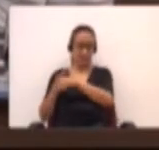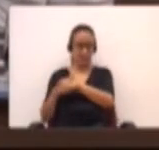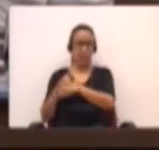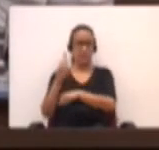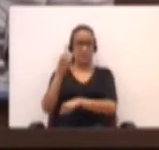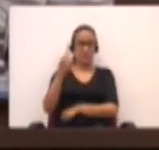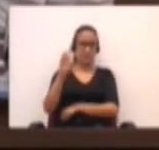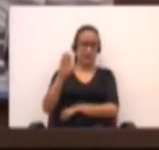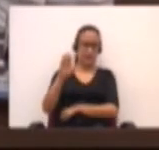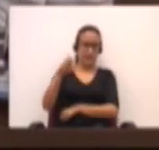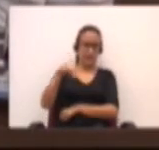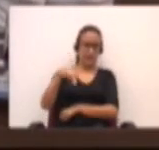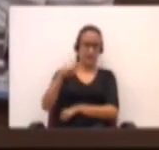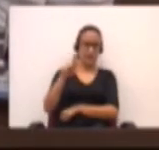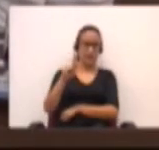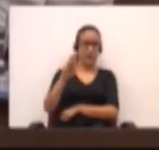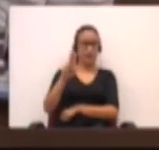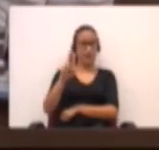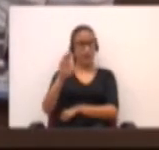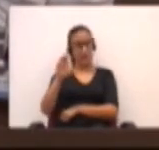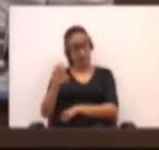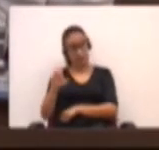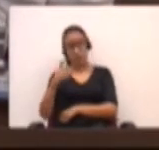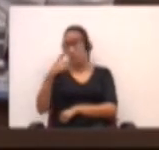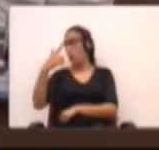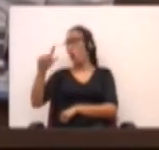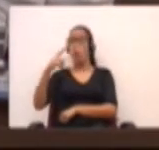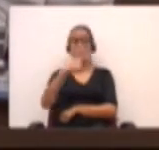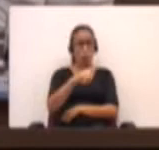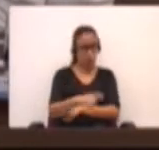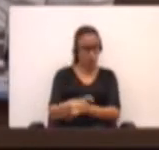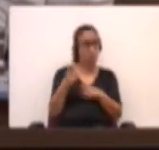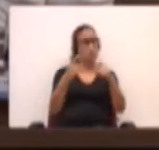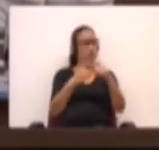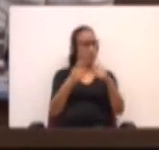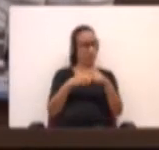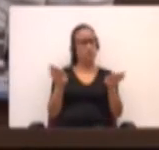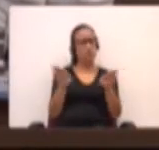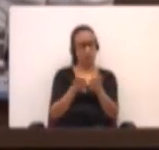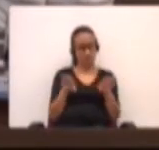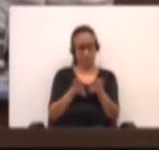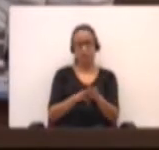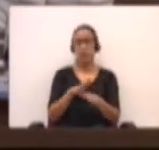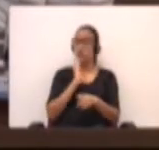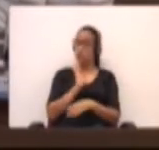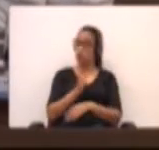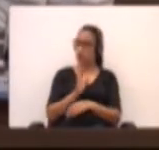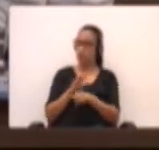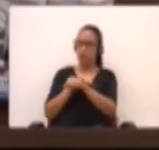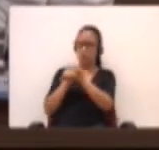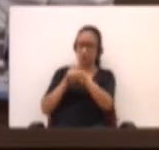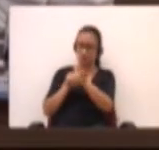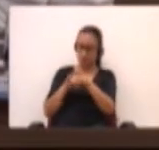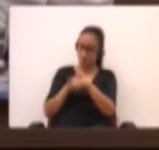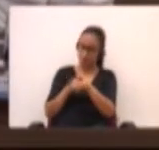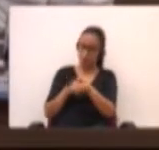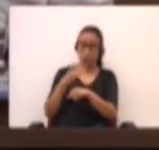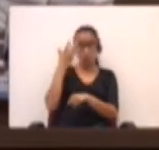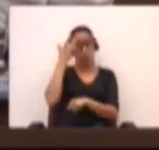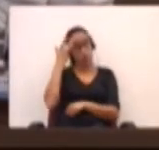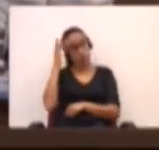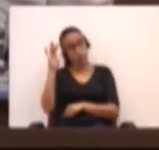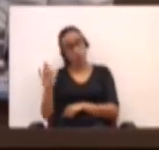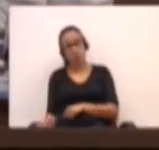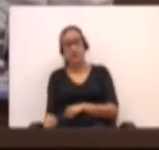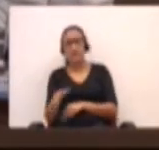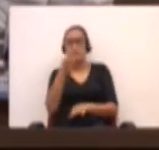para a humanitária, toda essa discussão de contratos. Então, estamos conversando sim. Não sei do ponto de vista jurídico se, né,